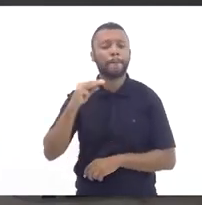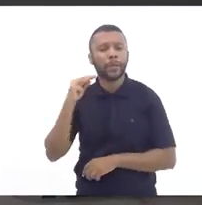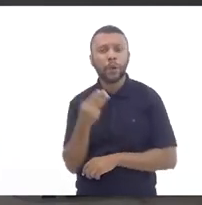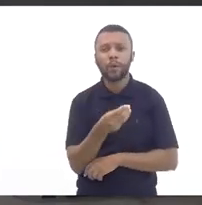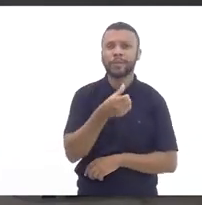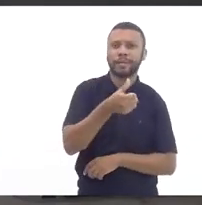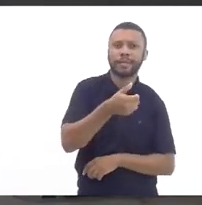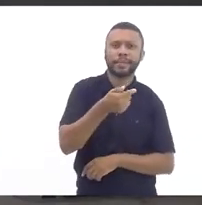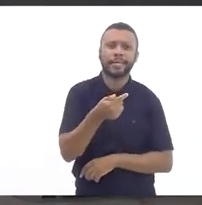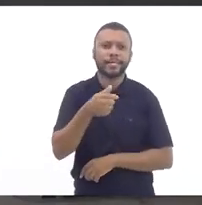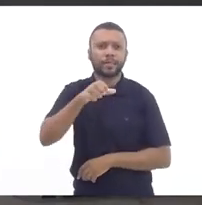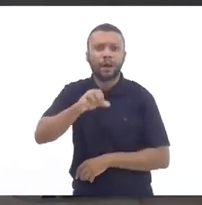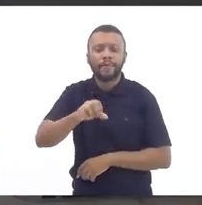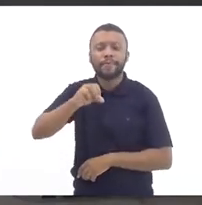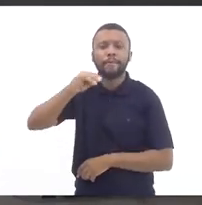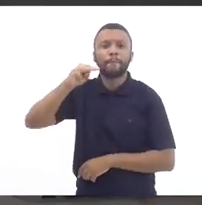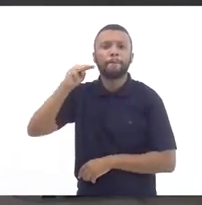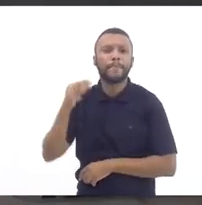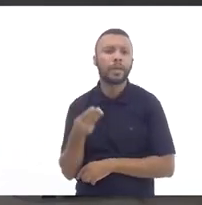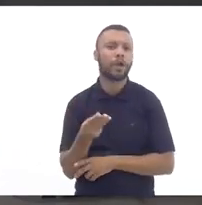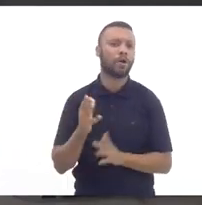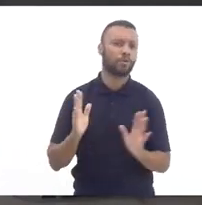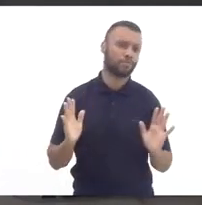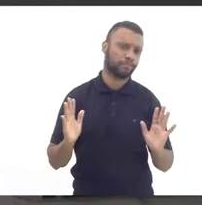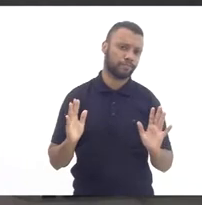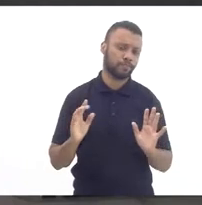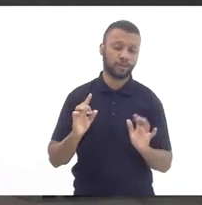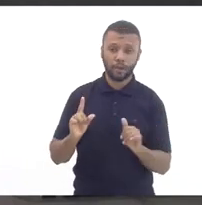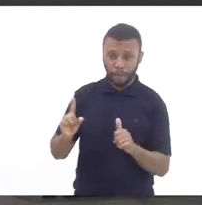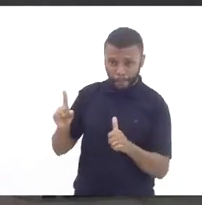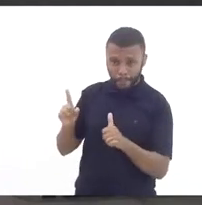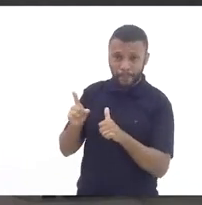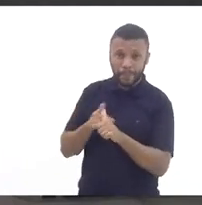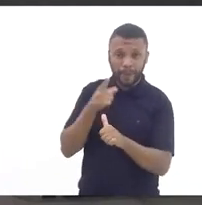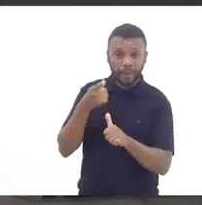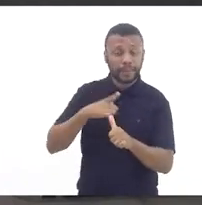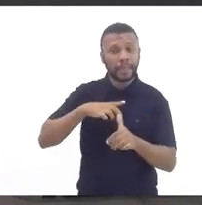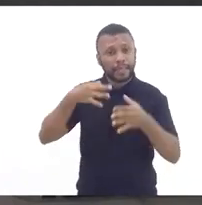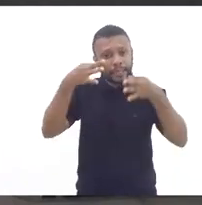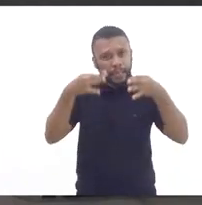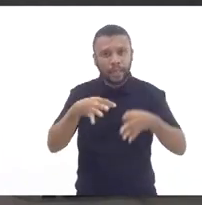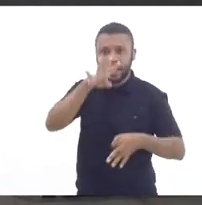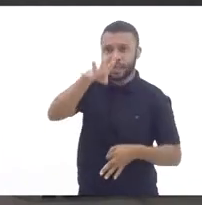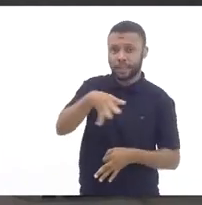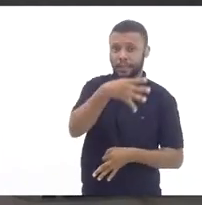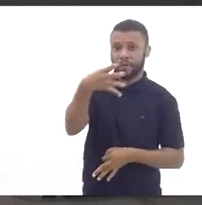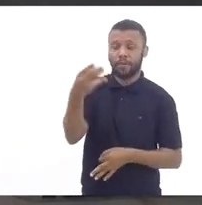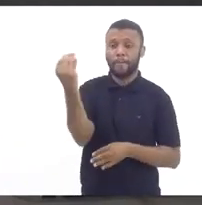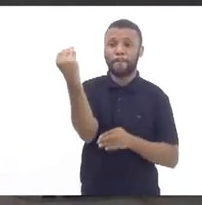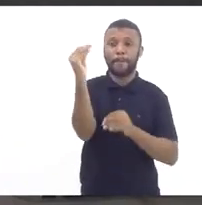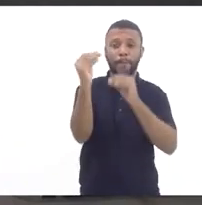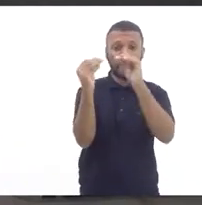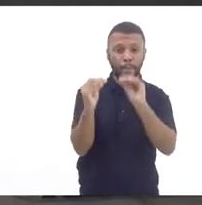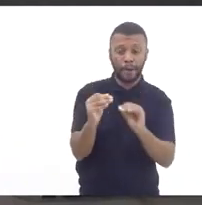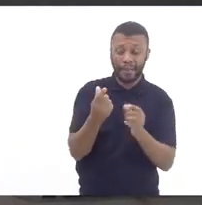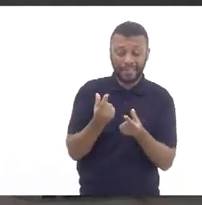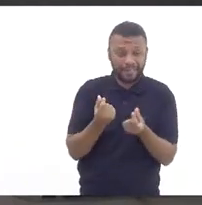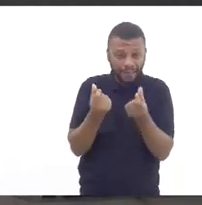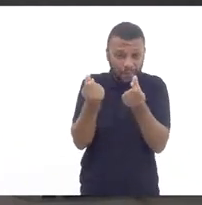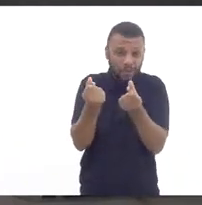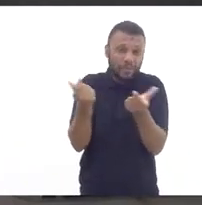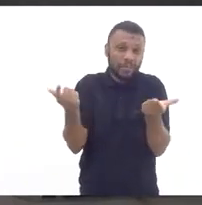R$ 1.179.000, né? Então, primeiro, acertar esse quadro, porque esse aditivo está rolando há